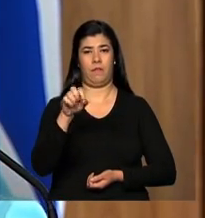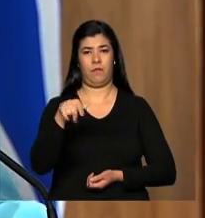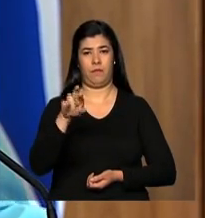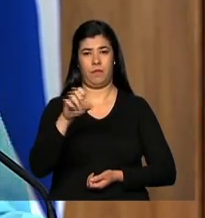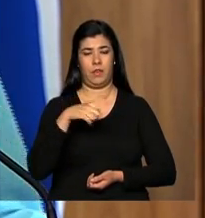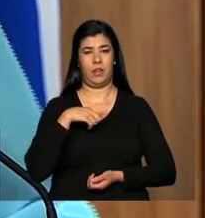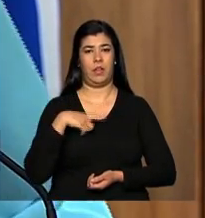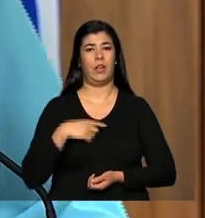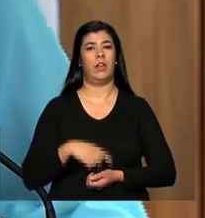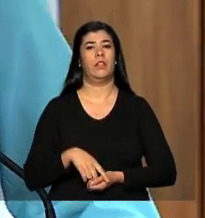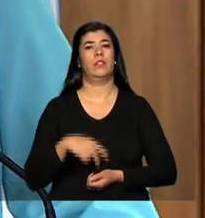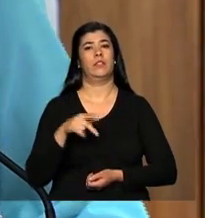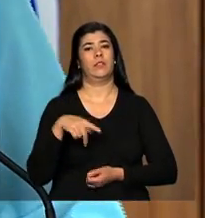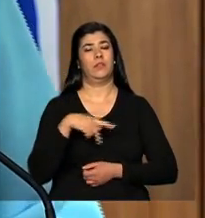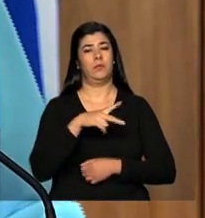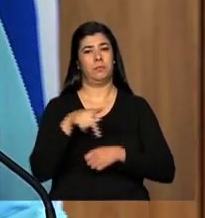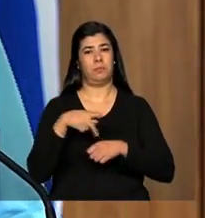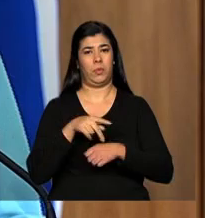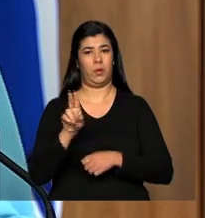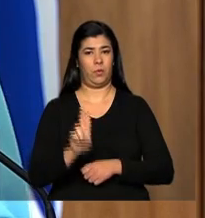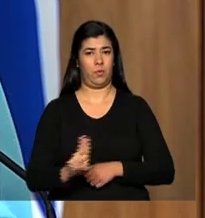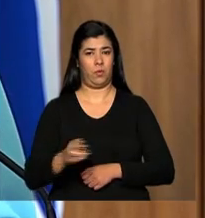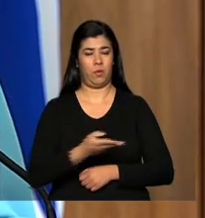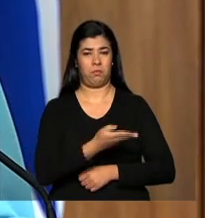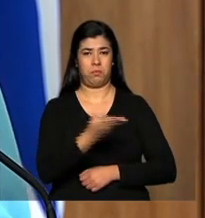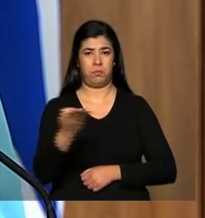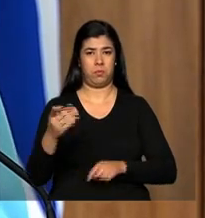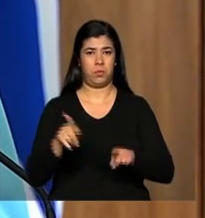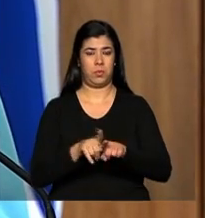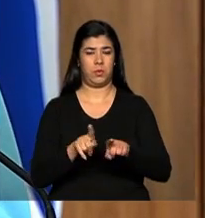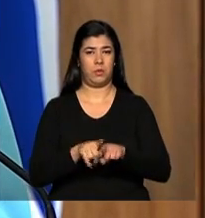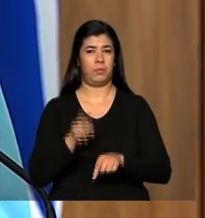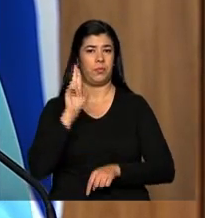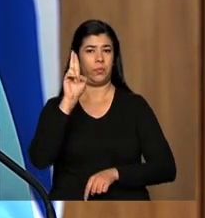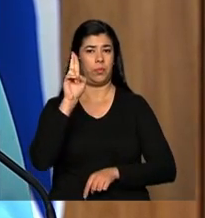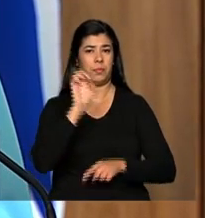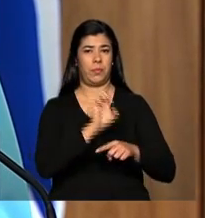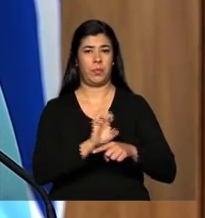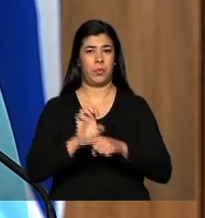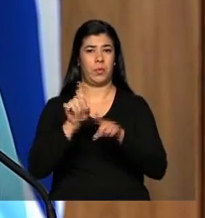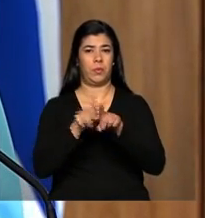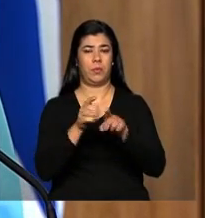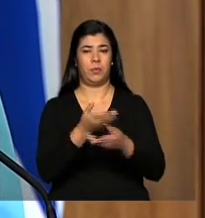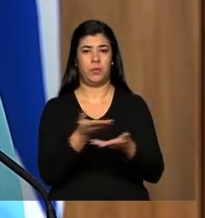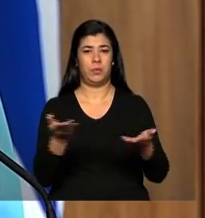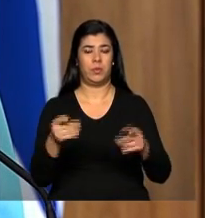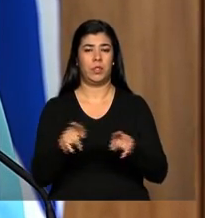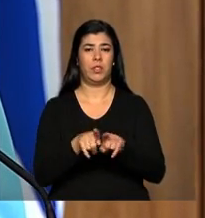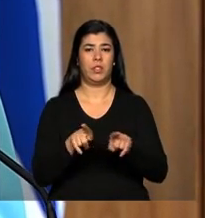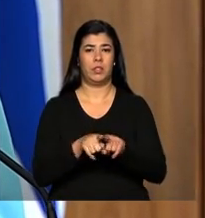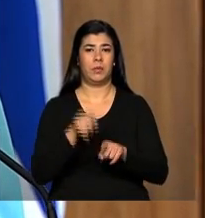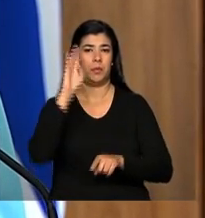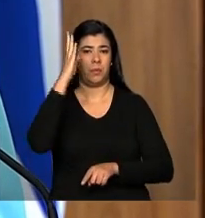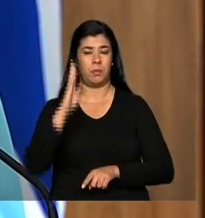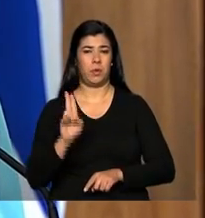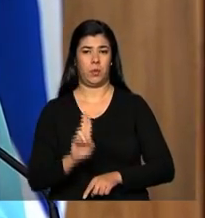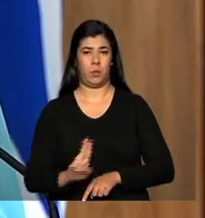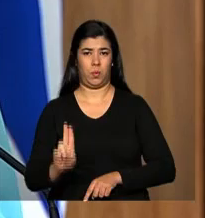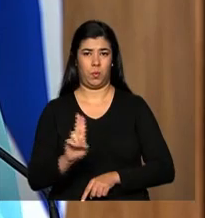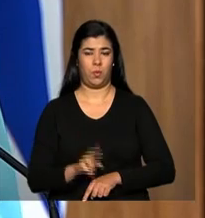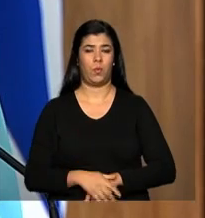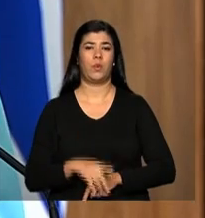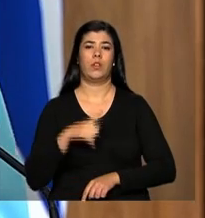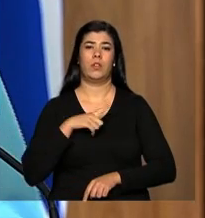Senhoras e senhores, ministros de Estado e integrantes das delegações do Uruguai e do Brasil. Senhoras